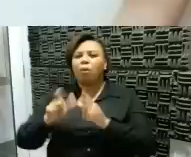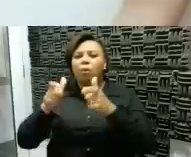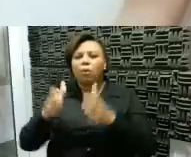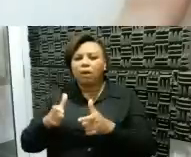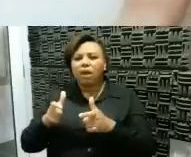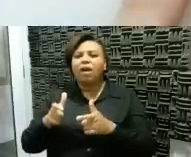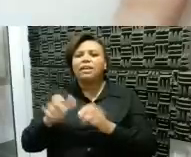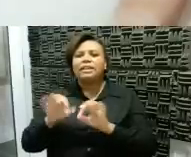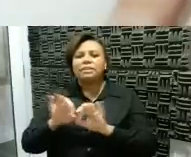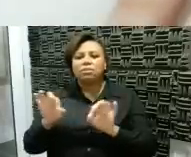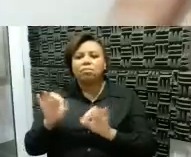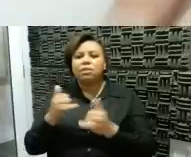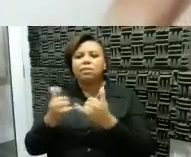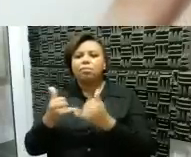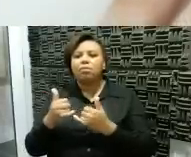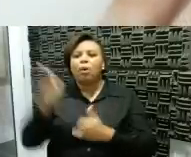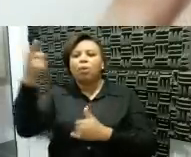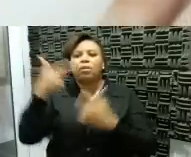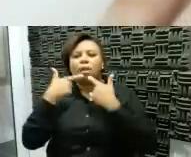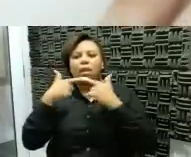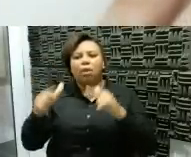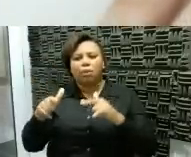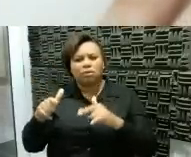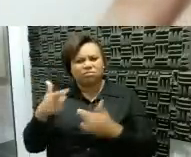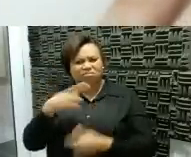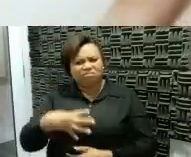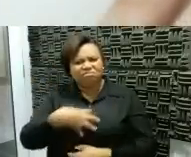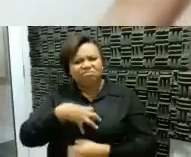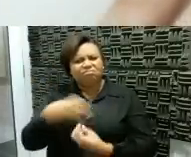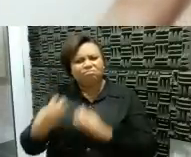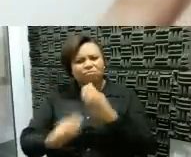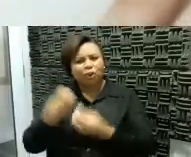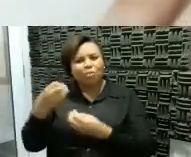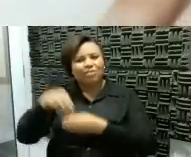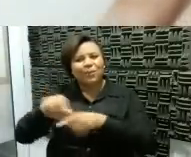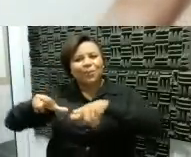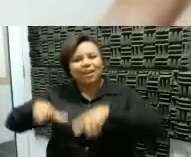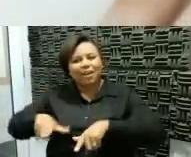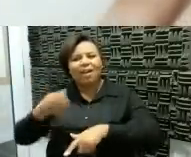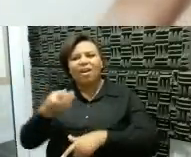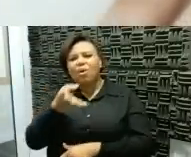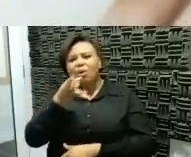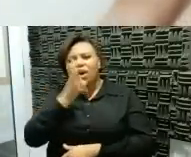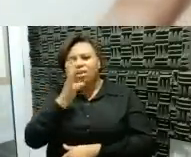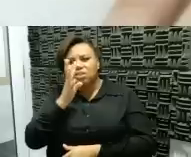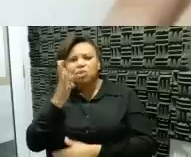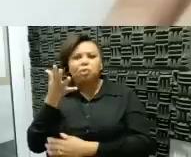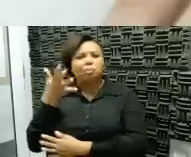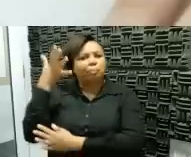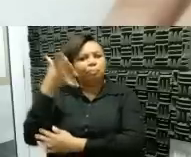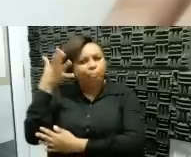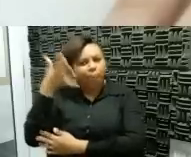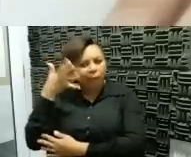a língua de vocês né Vocês se sentiam como nesse lugar ou assisti uma palestra eh em outra língua